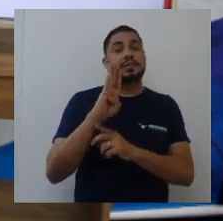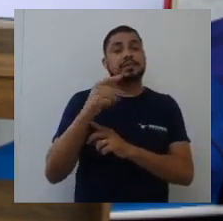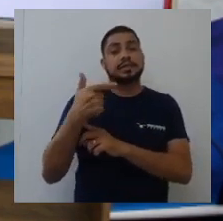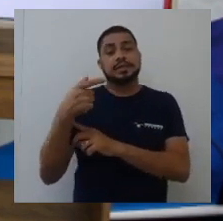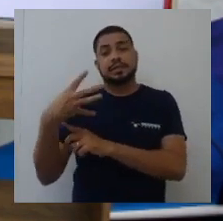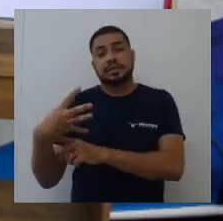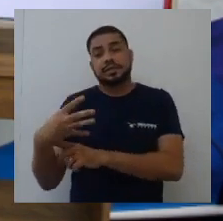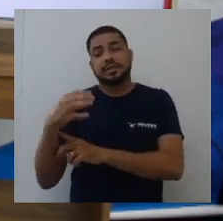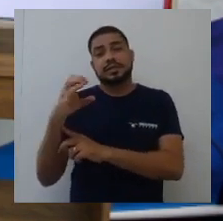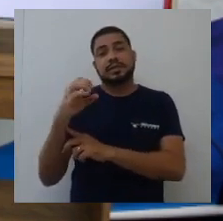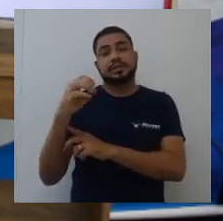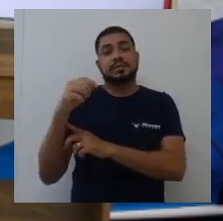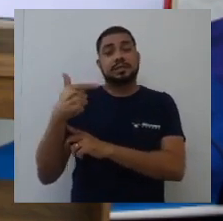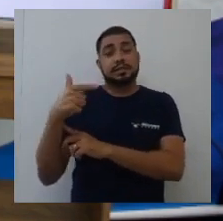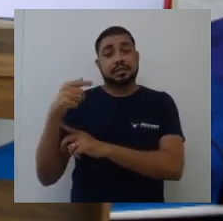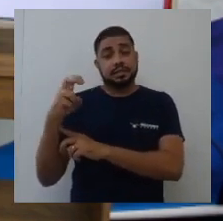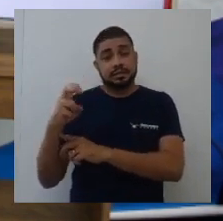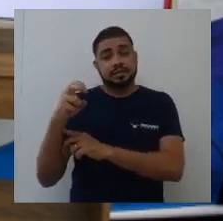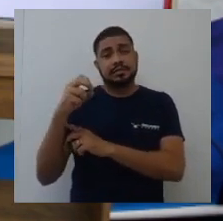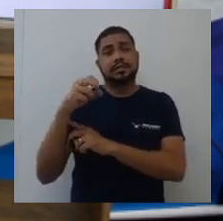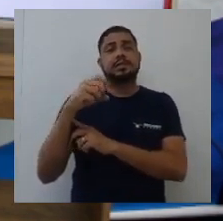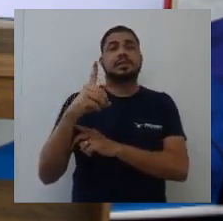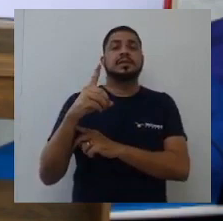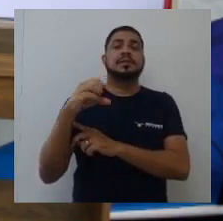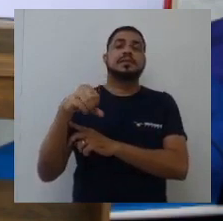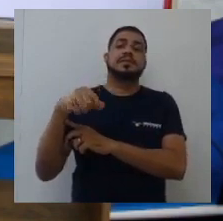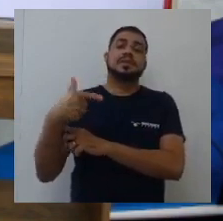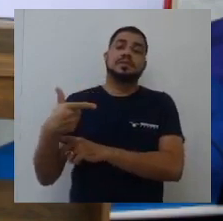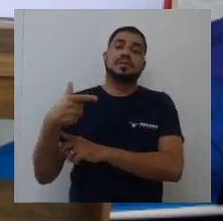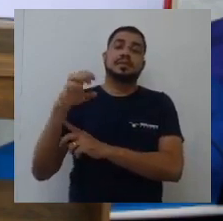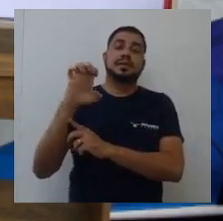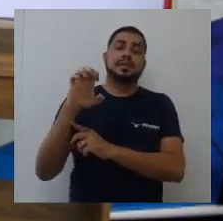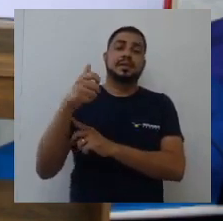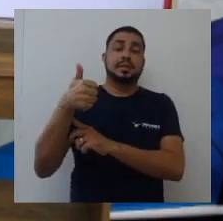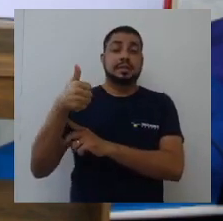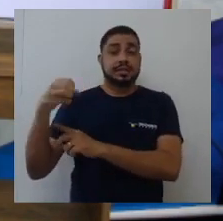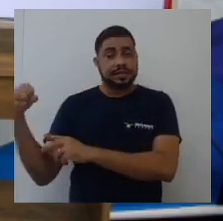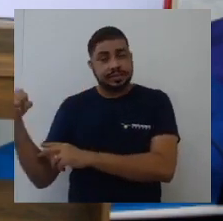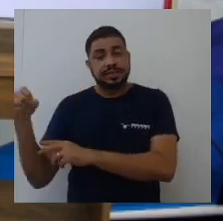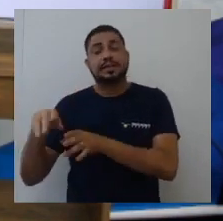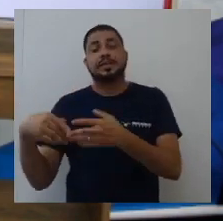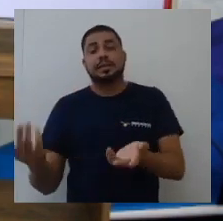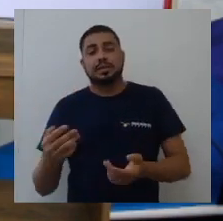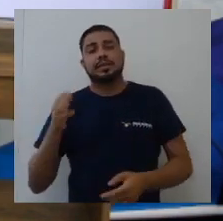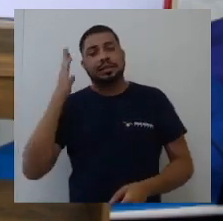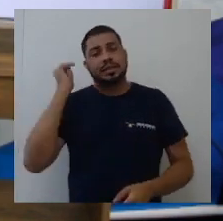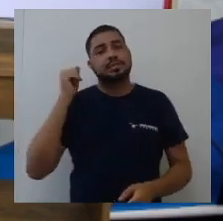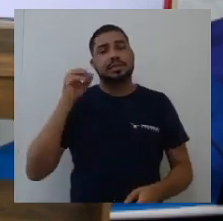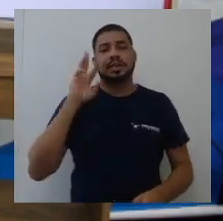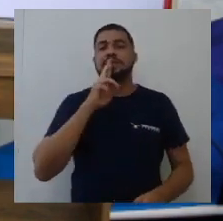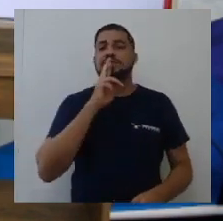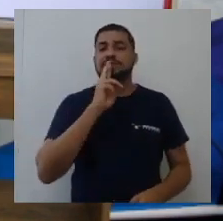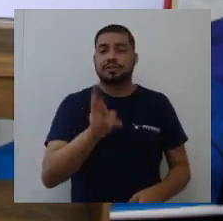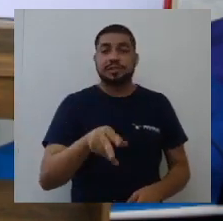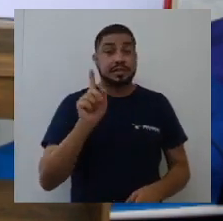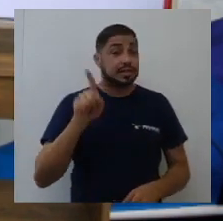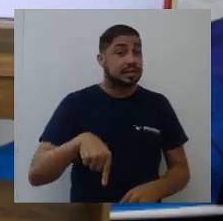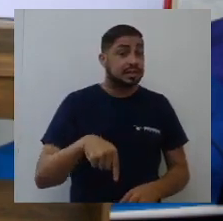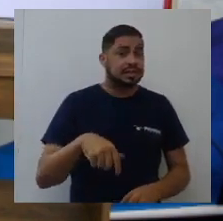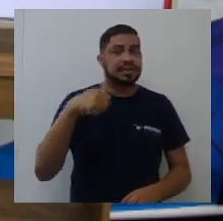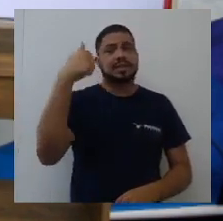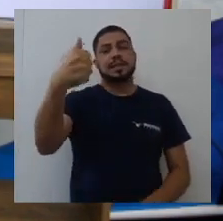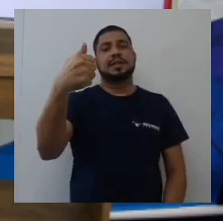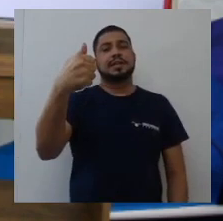23, item C, 25, item D, 92, item E, 100. Então a gente já sabe que a nossa resposta é a letra